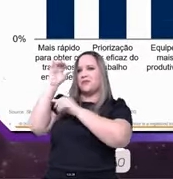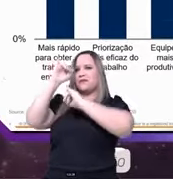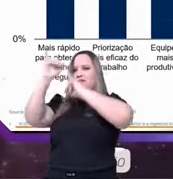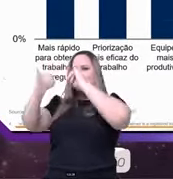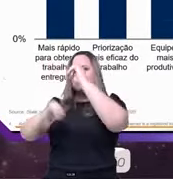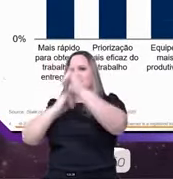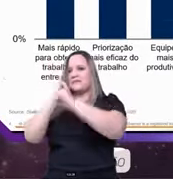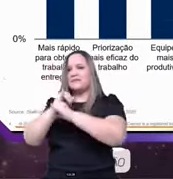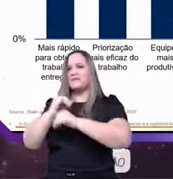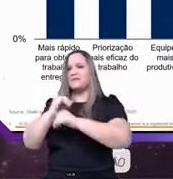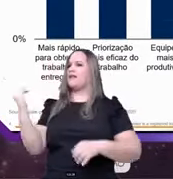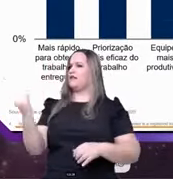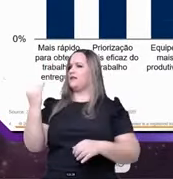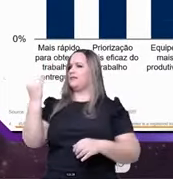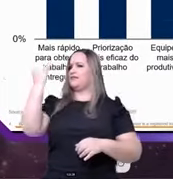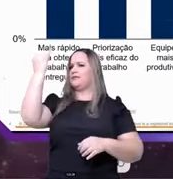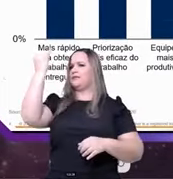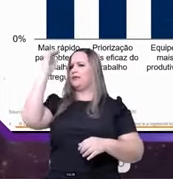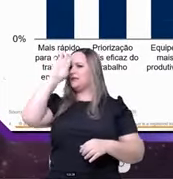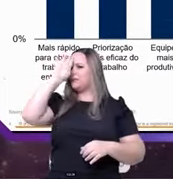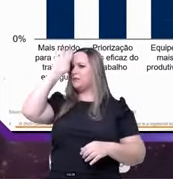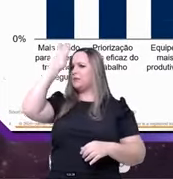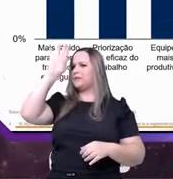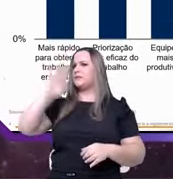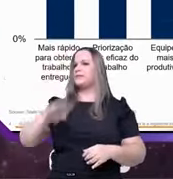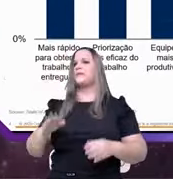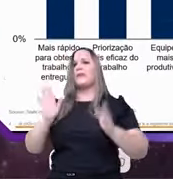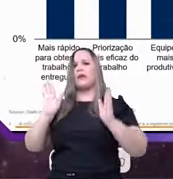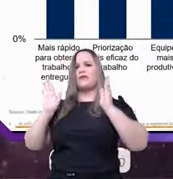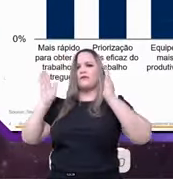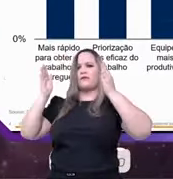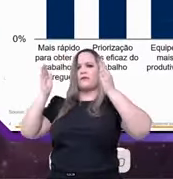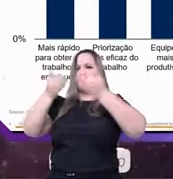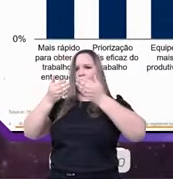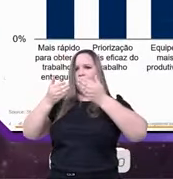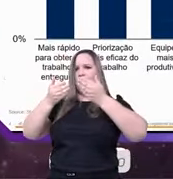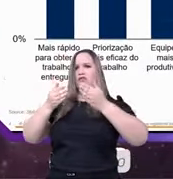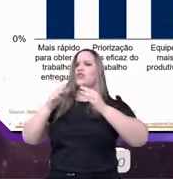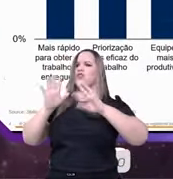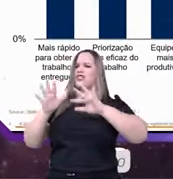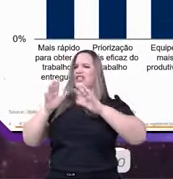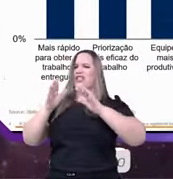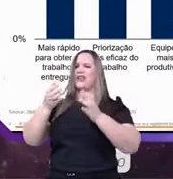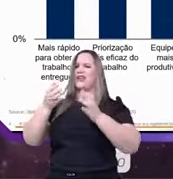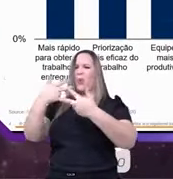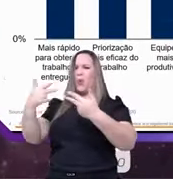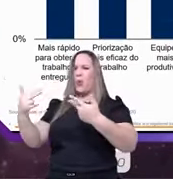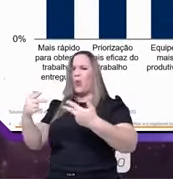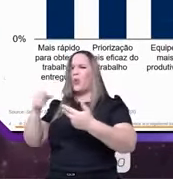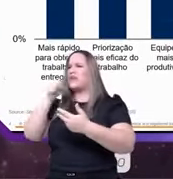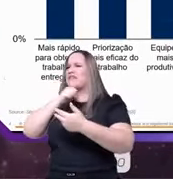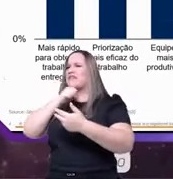foca nas atividades principais. E aí eu foco, tiro um pouco da burocracia, tiro um pouco da hierarquia e trabalho muito mais